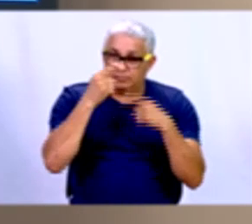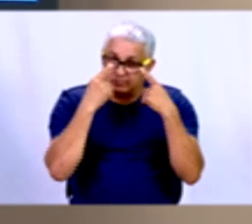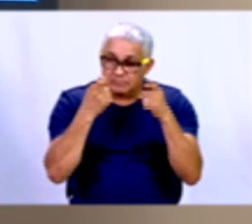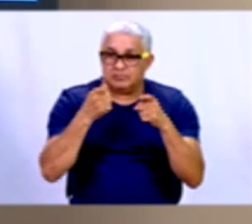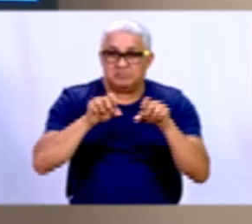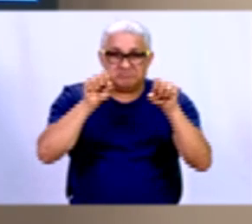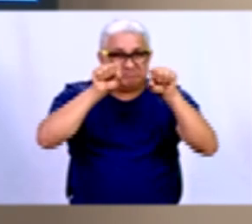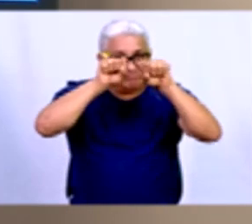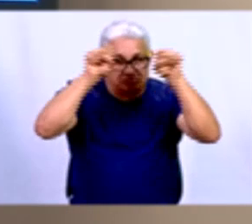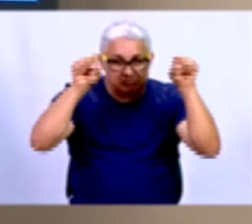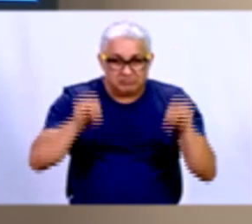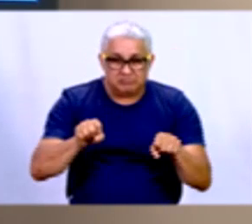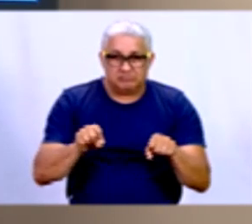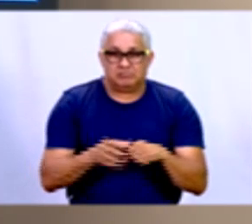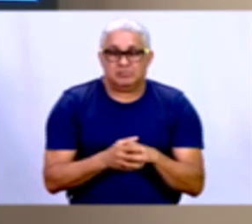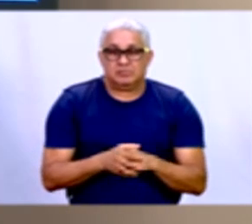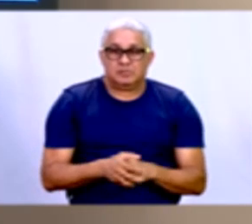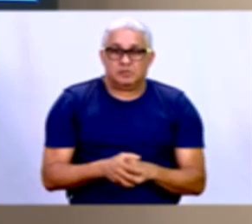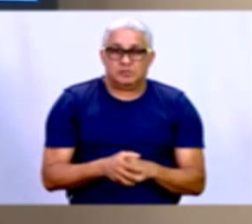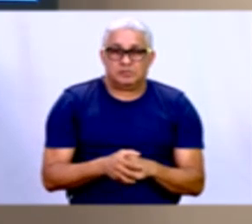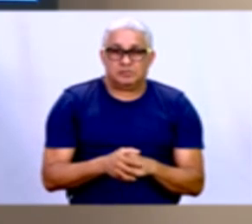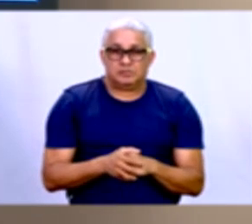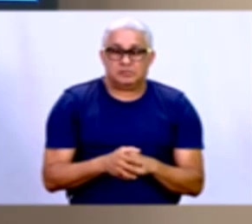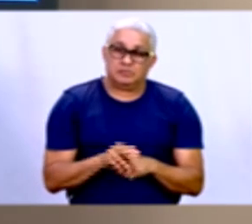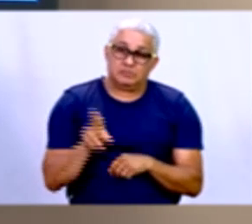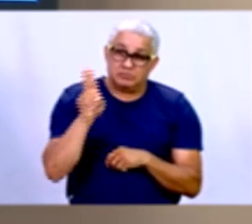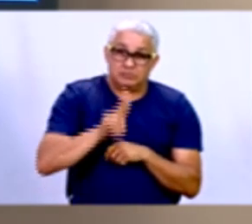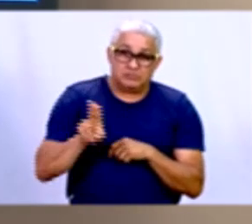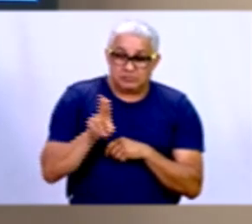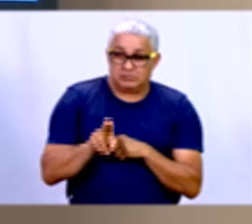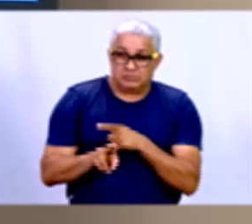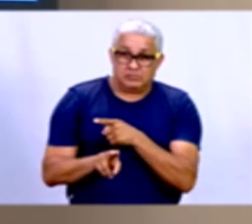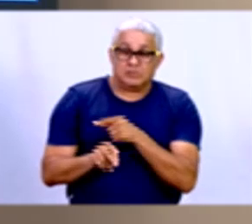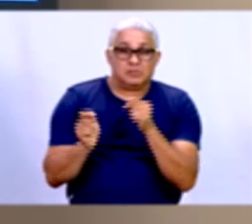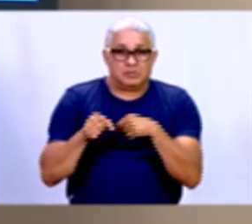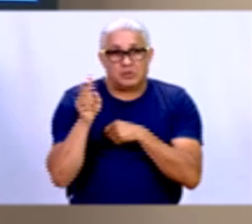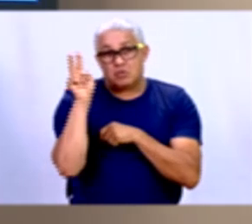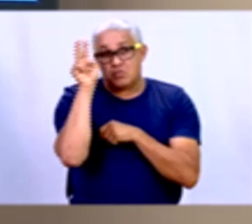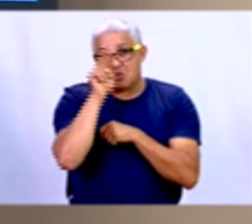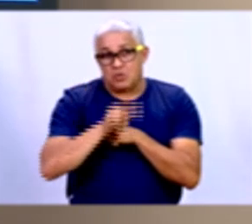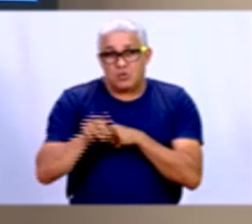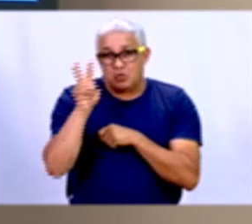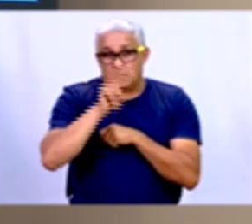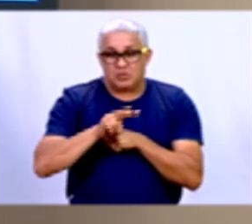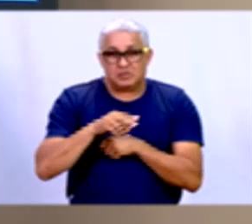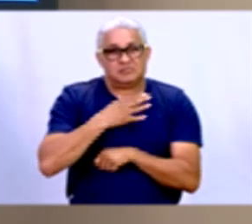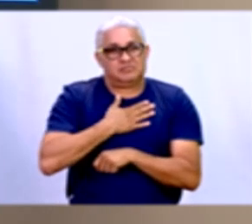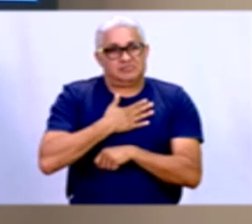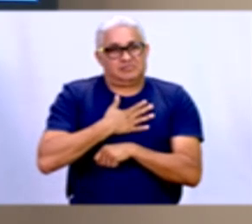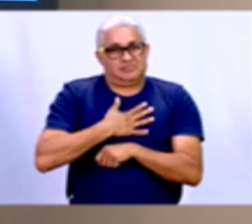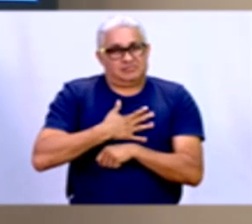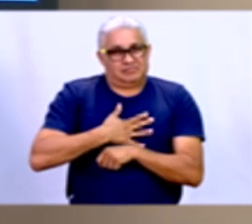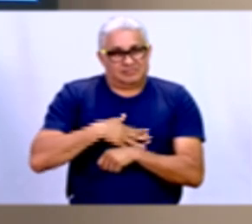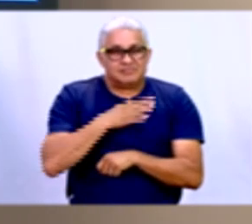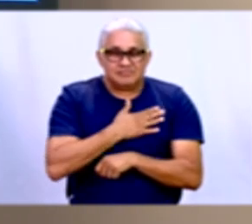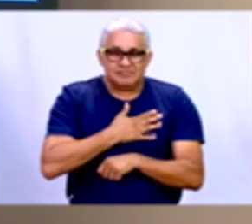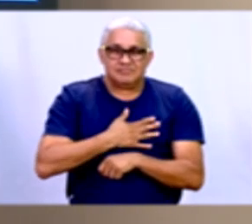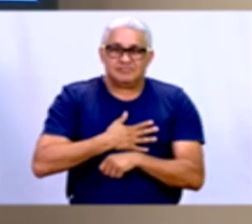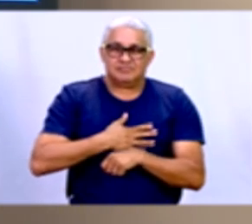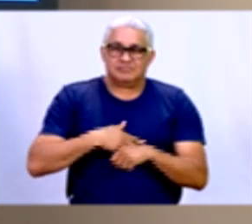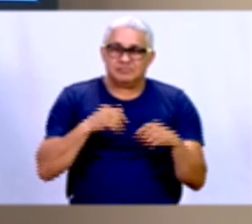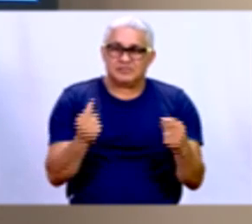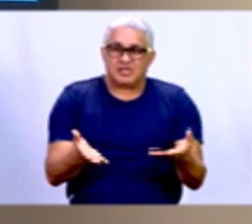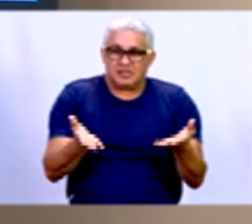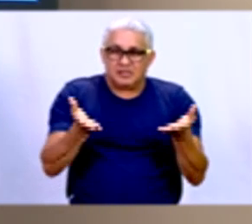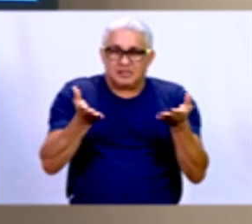sistema que os nossos usuários consigam visualizar e se sentirem confortáveis com